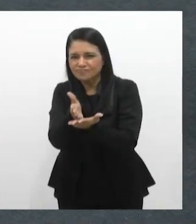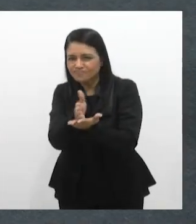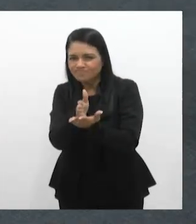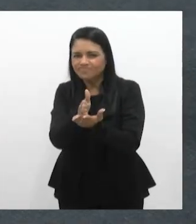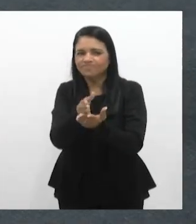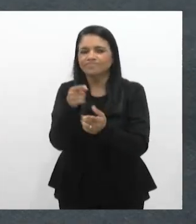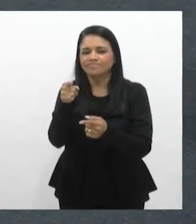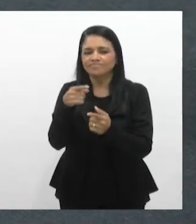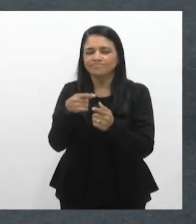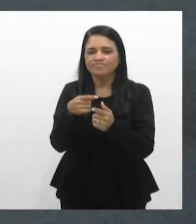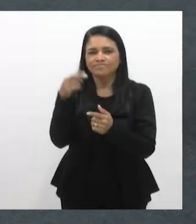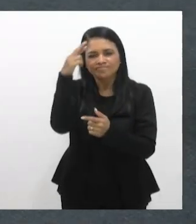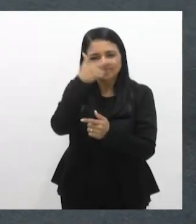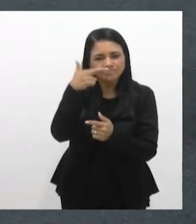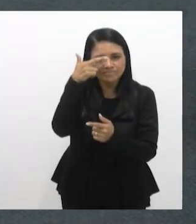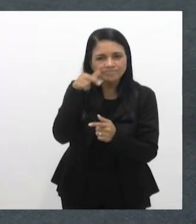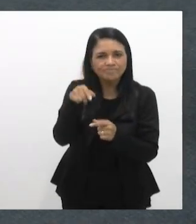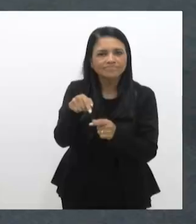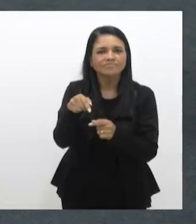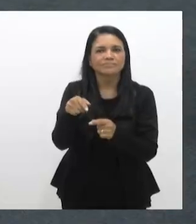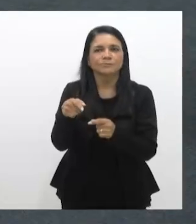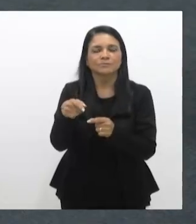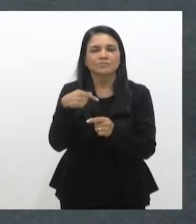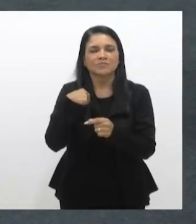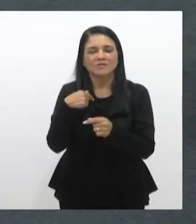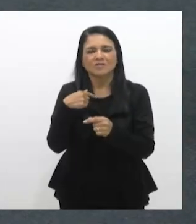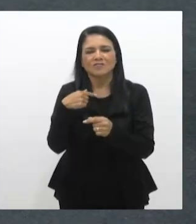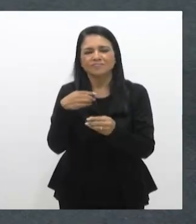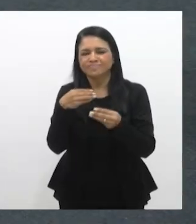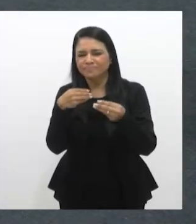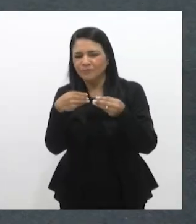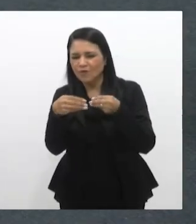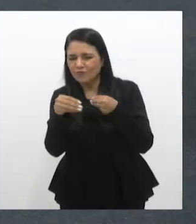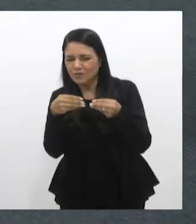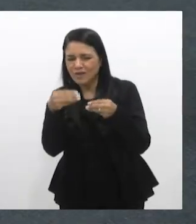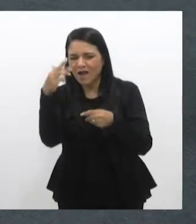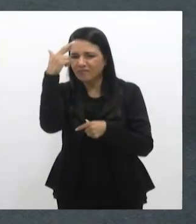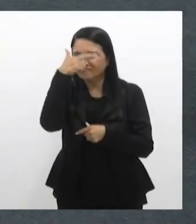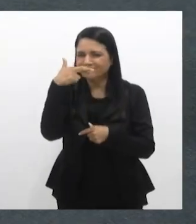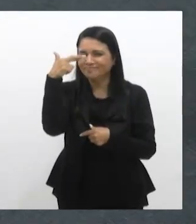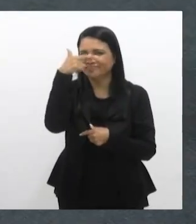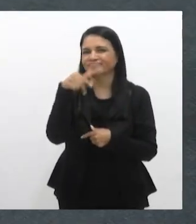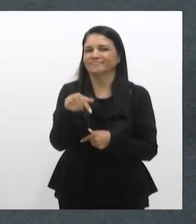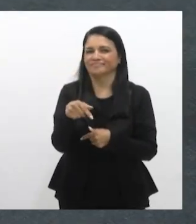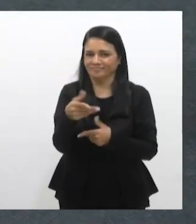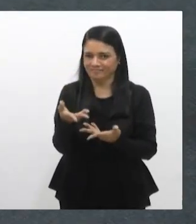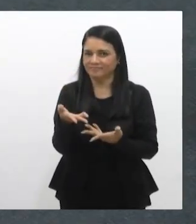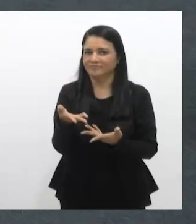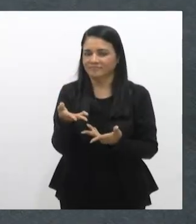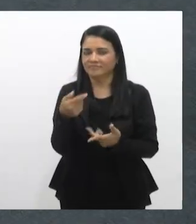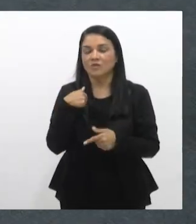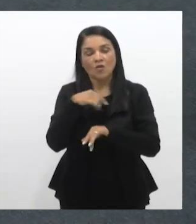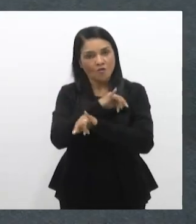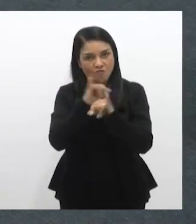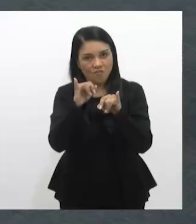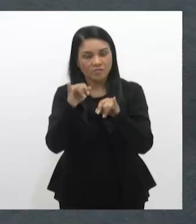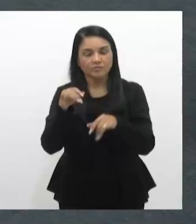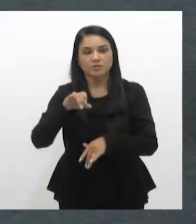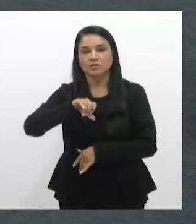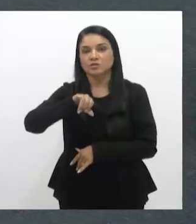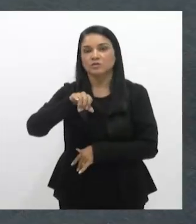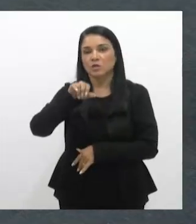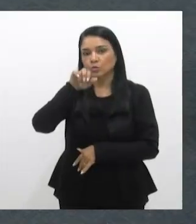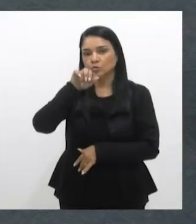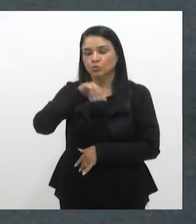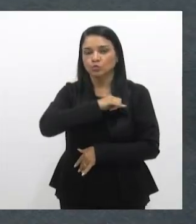vejo que geralmente são vulneráveis na fiscalização. E eu falo por São João de Meriti,